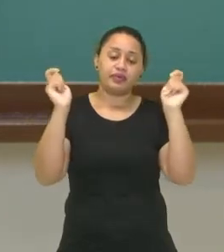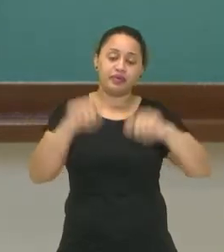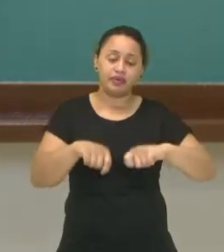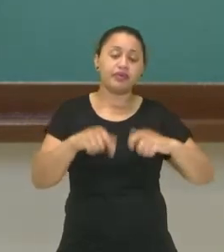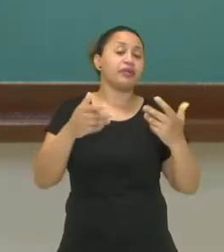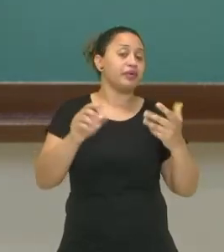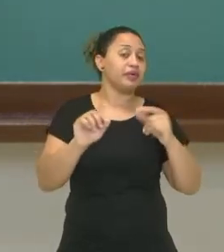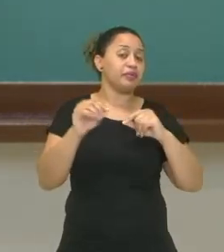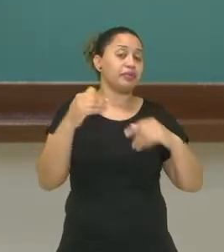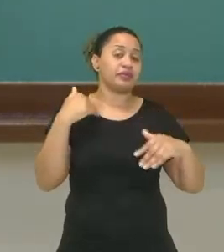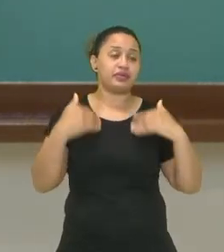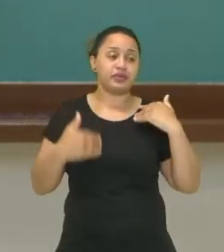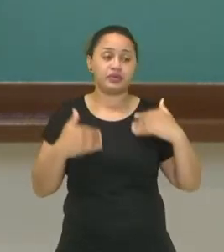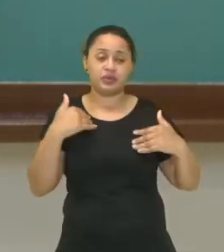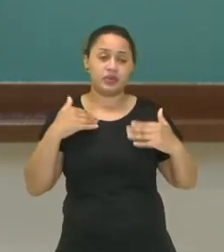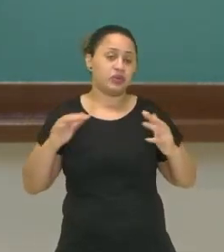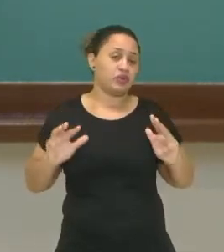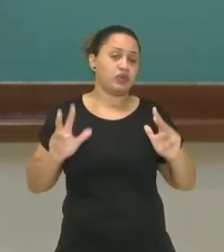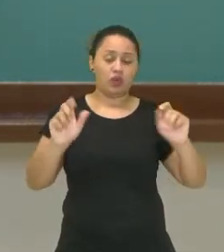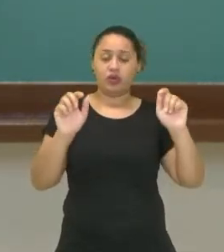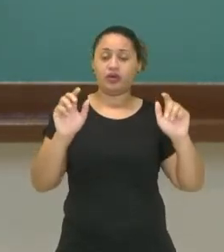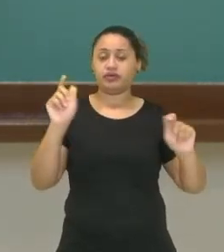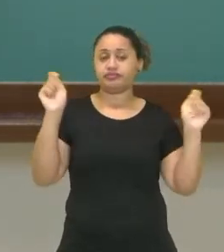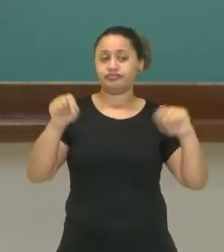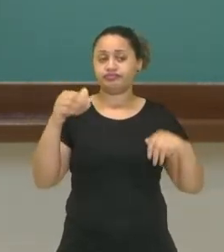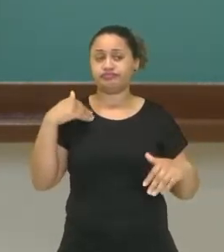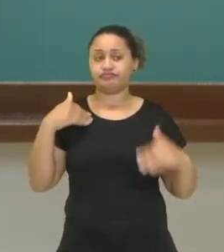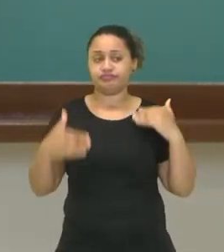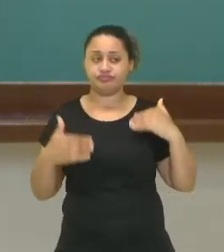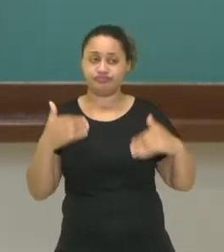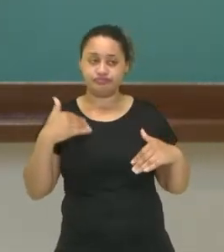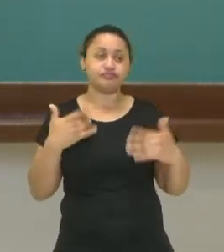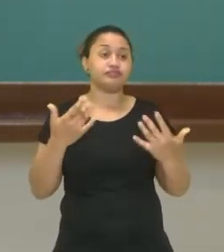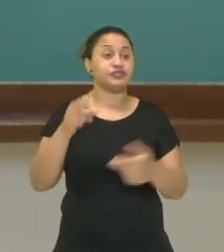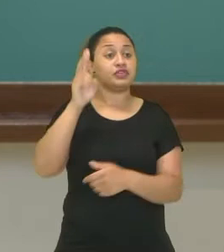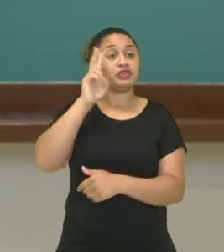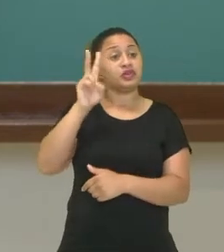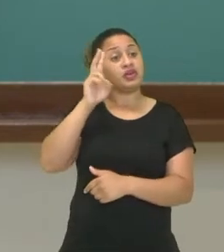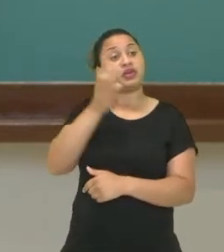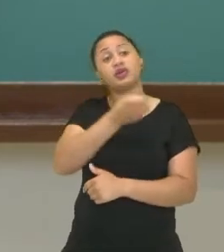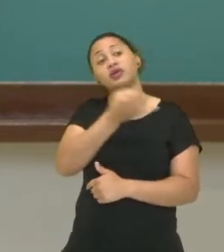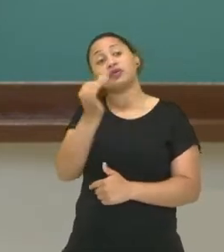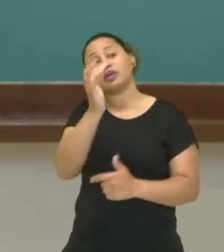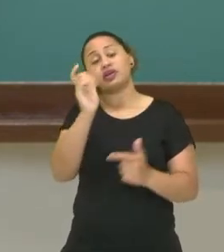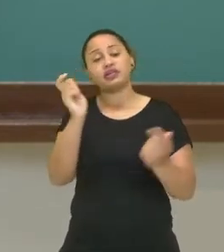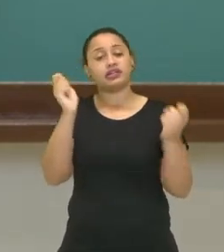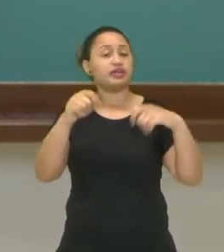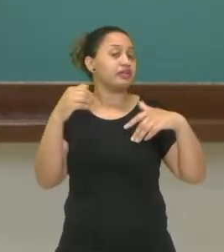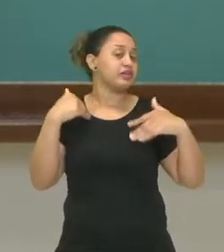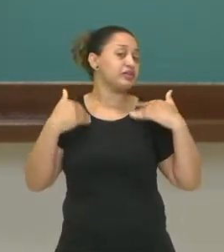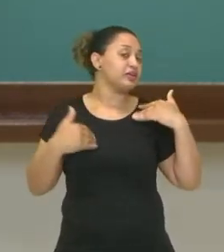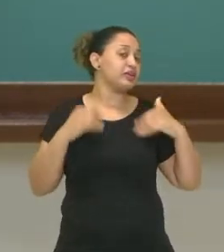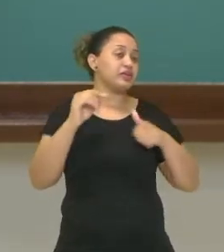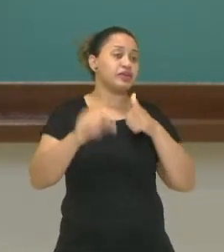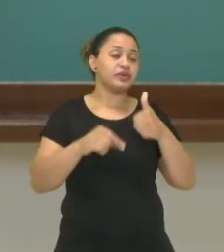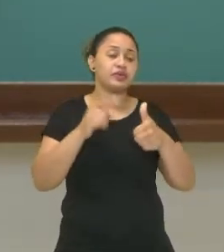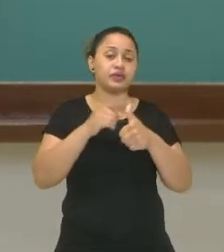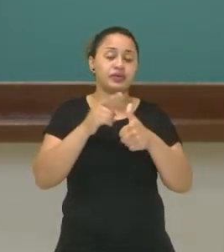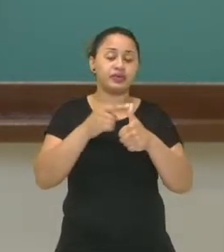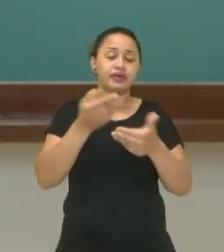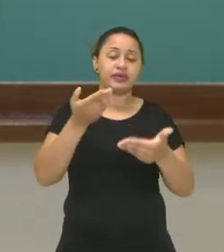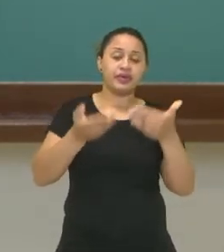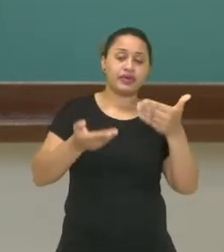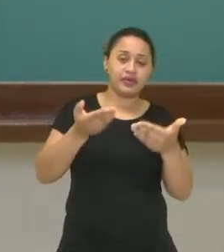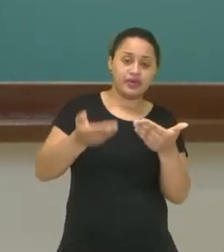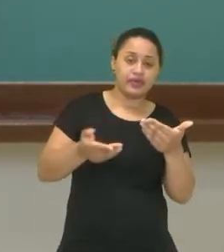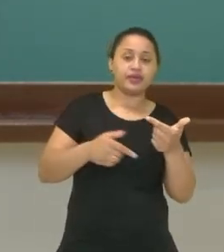capacidades físicas, todas as capacidades físicas. Vamos relembrar quais são as capacidades físicas?